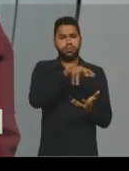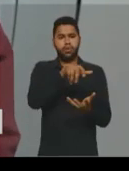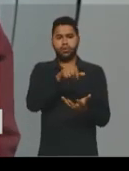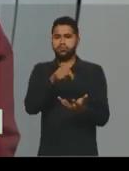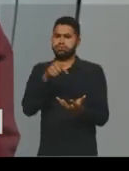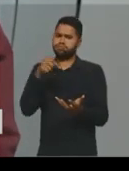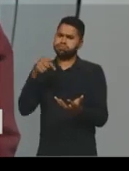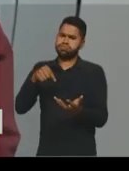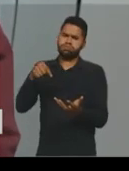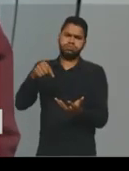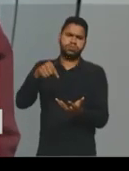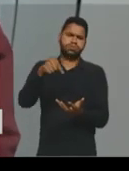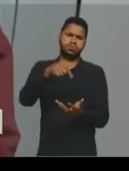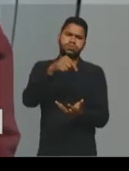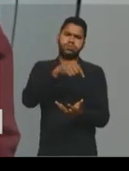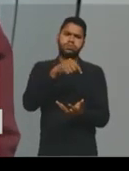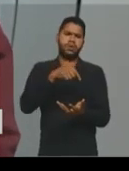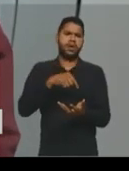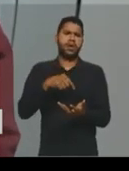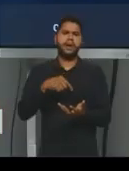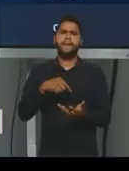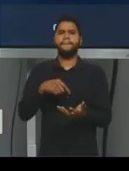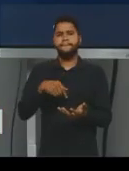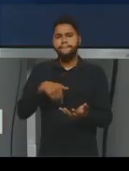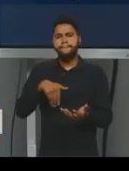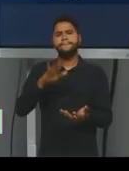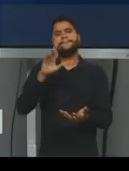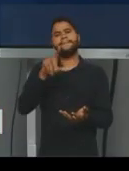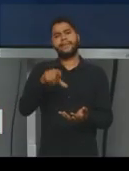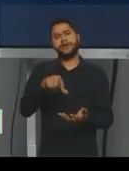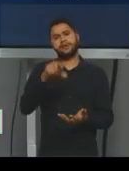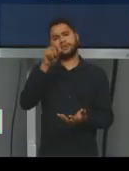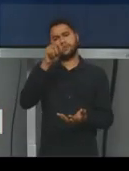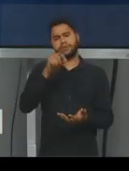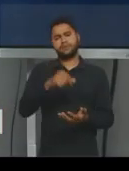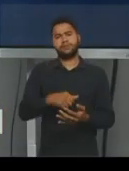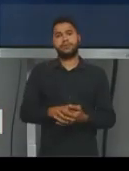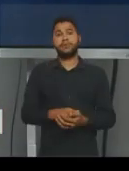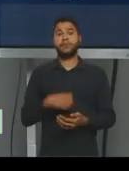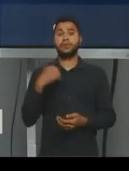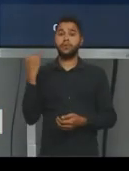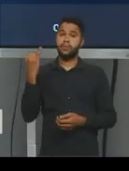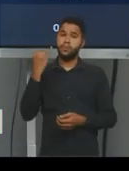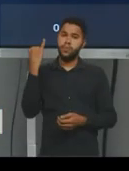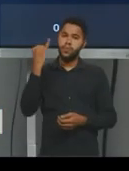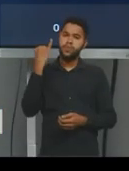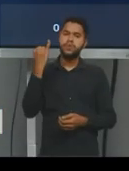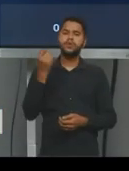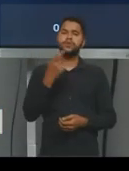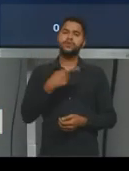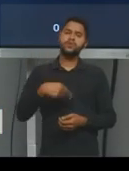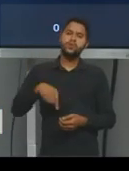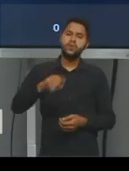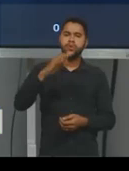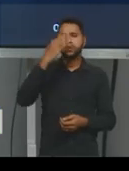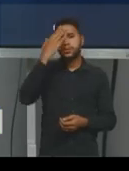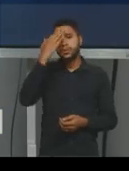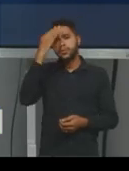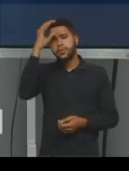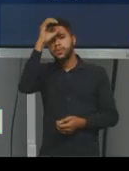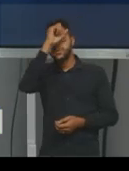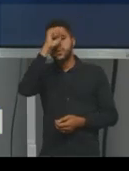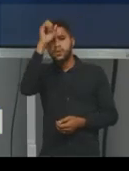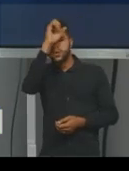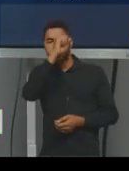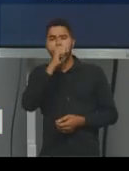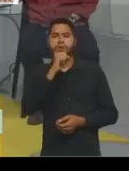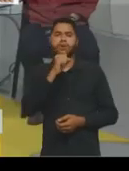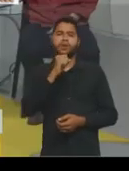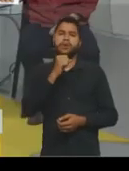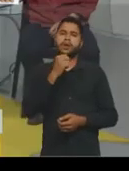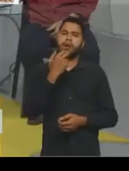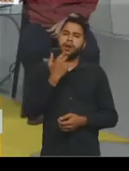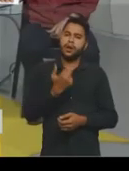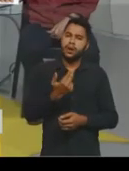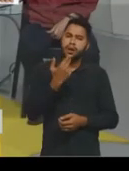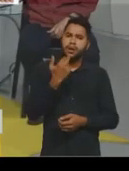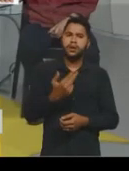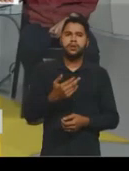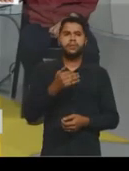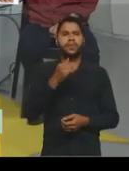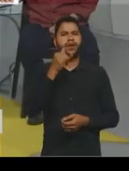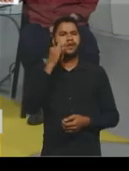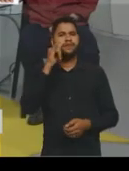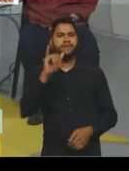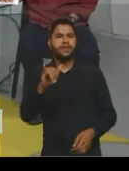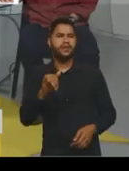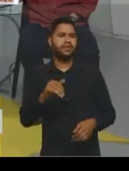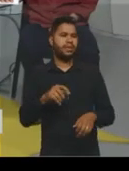é uma das línguas mais escolhidas, então daí a importância da gente estar sabendo e aprendendo essa língua para a gente não ficar de fora